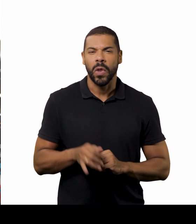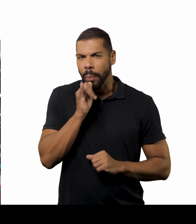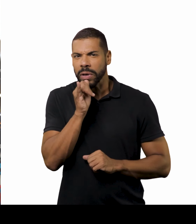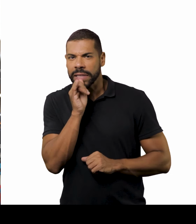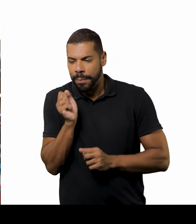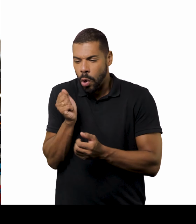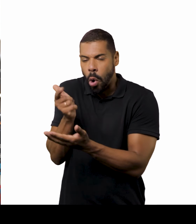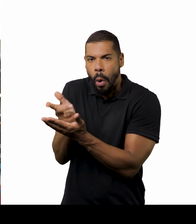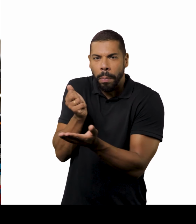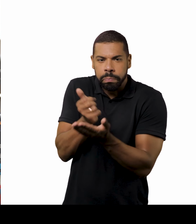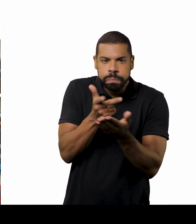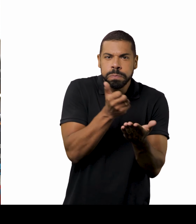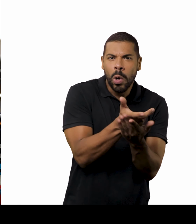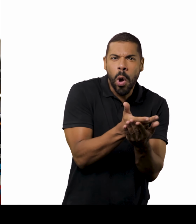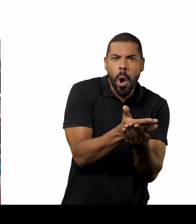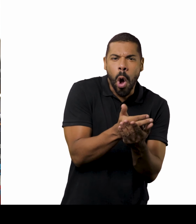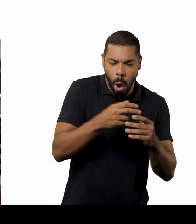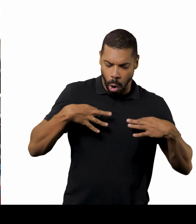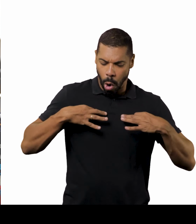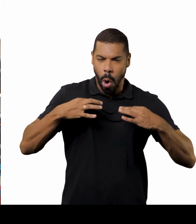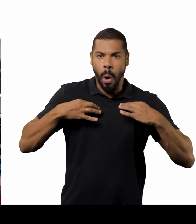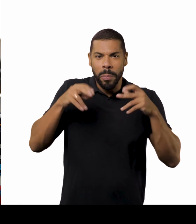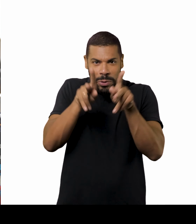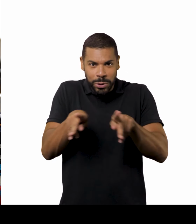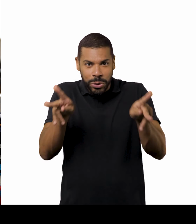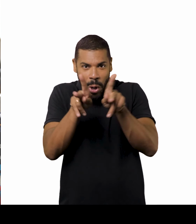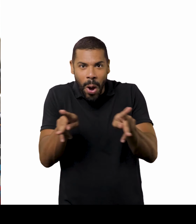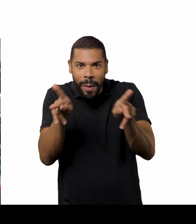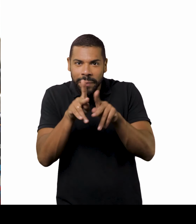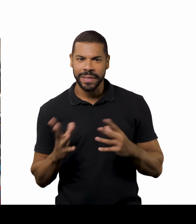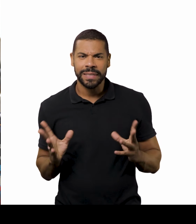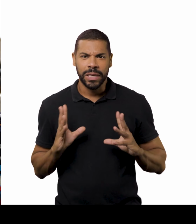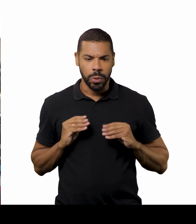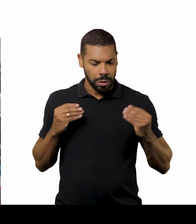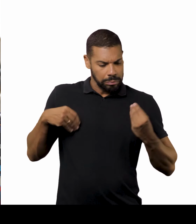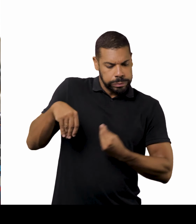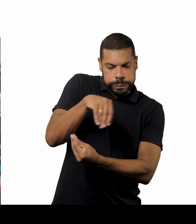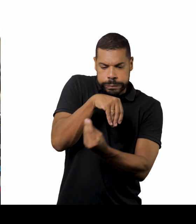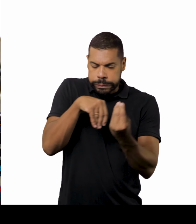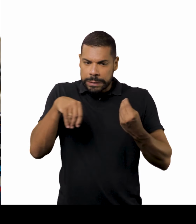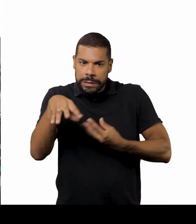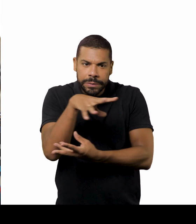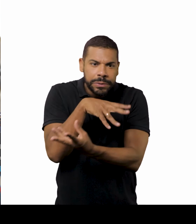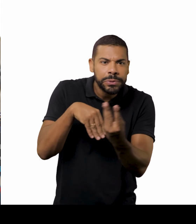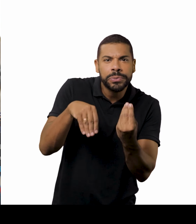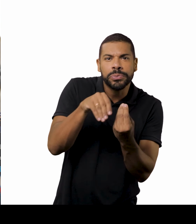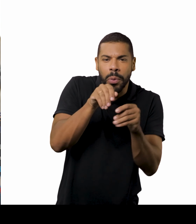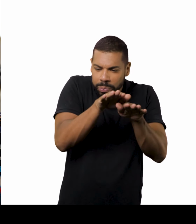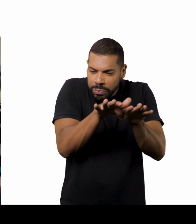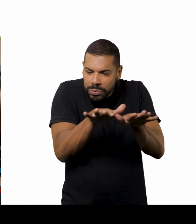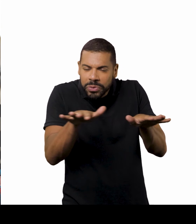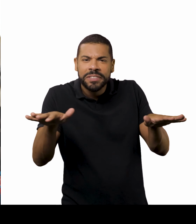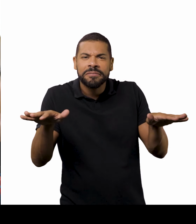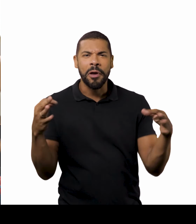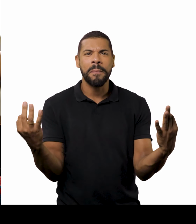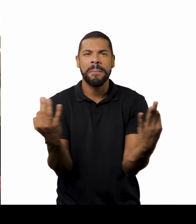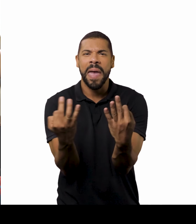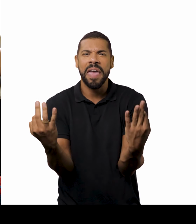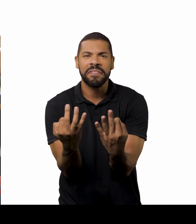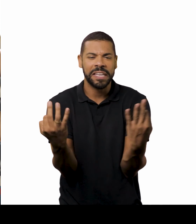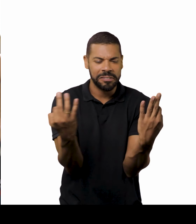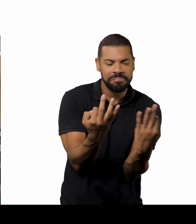Quando você vai comprar roupa em shopping, enfim, quando você vai comprar qualquer coisa, é tudo muito homogêneo. É tudo muito liso, é tudo